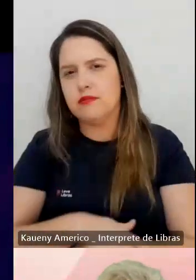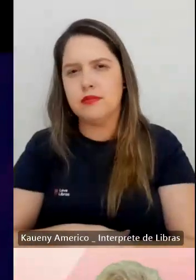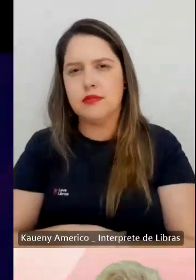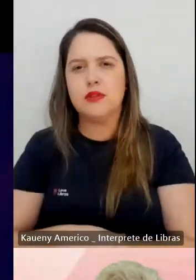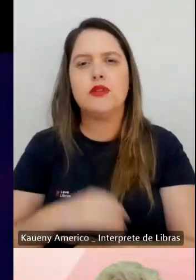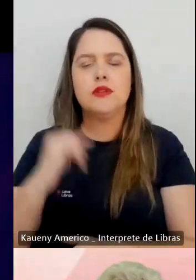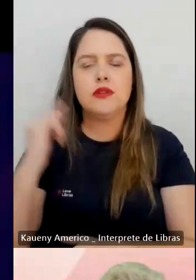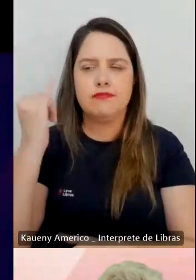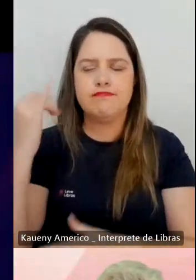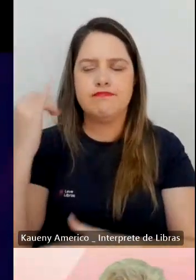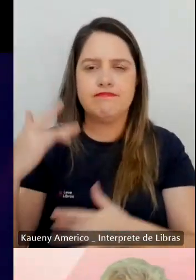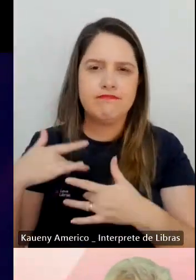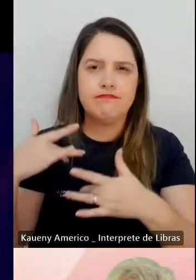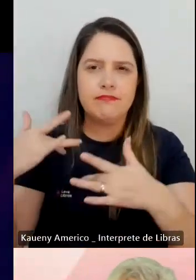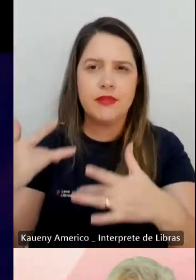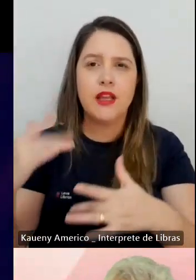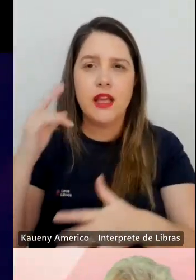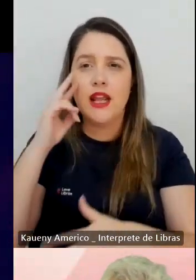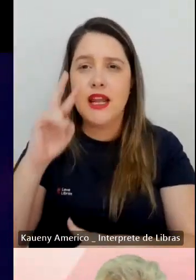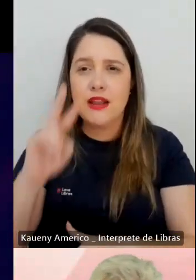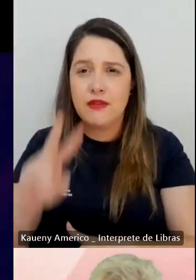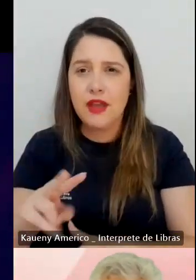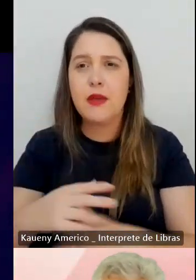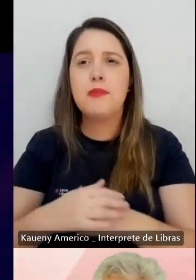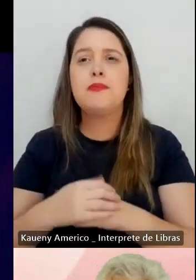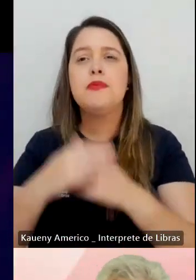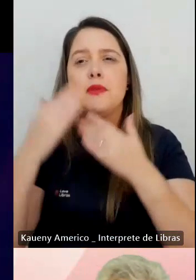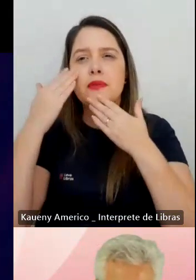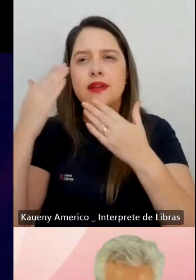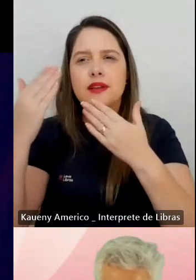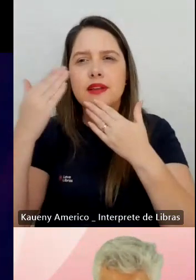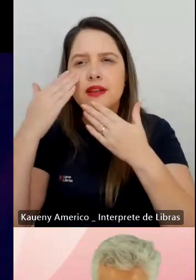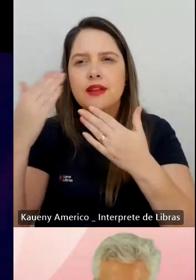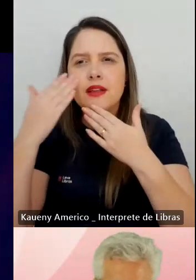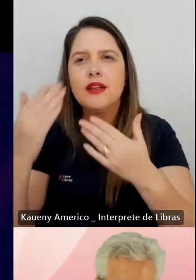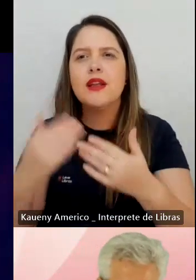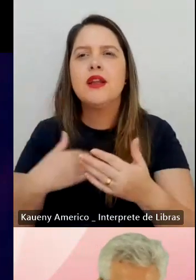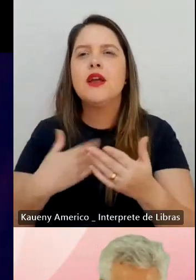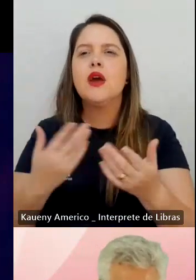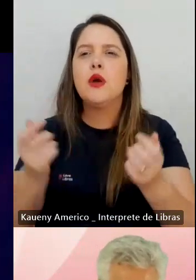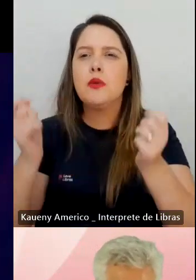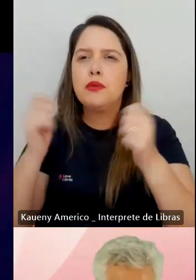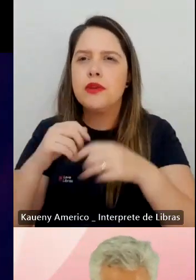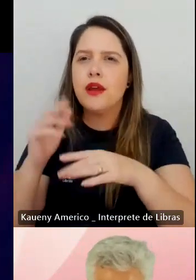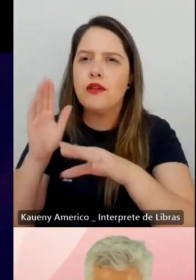queria agradecer o que eu puder colaborar.